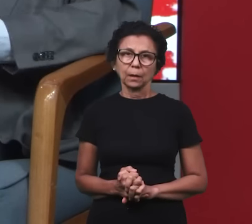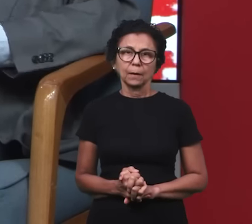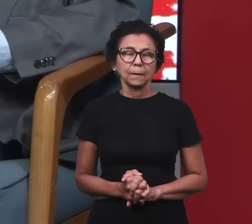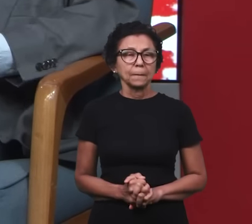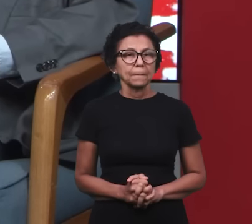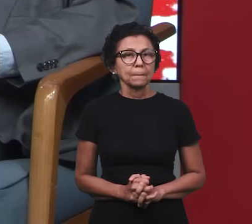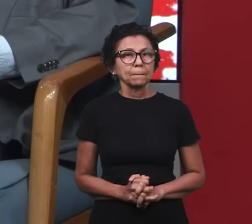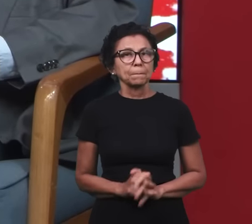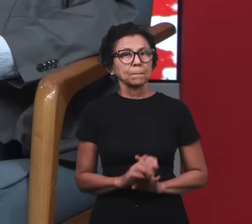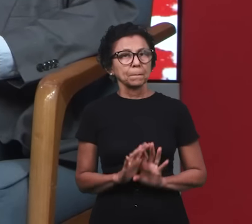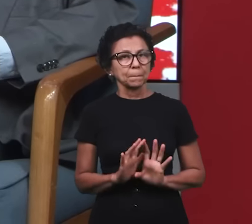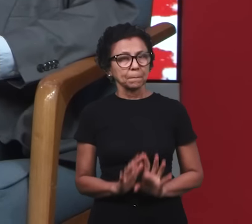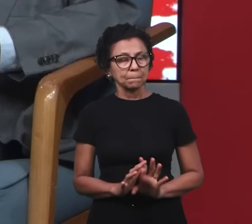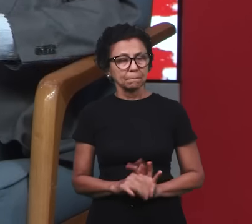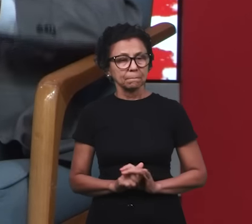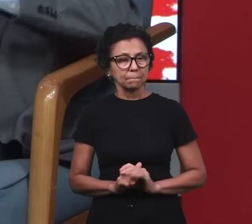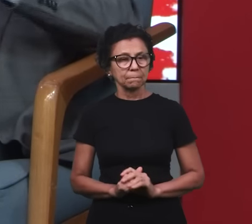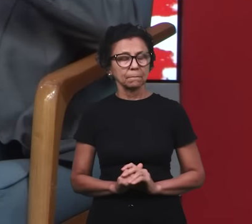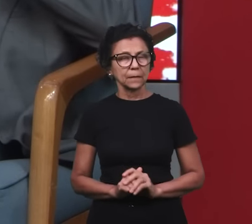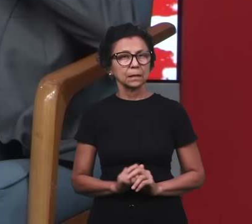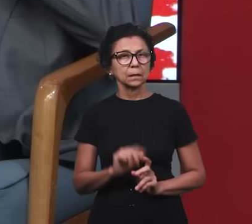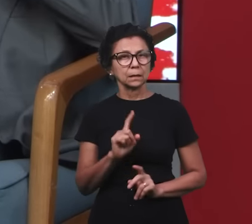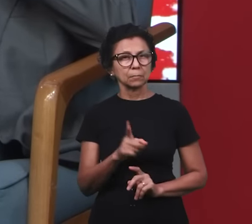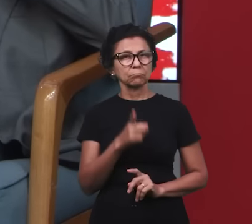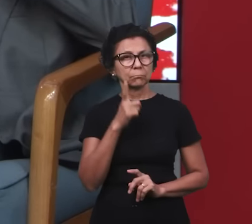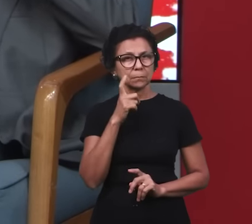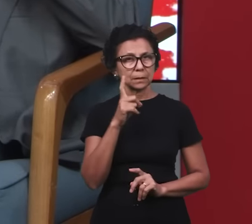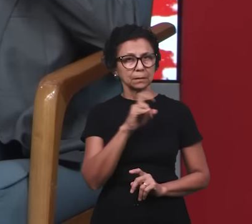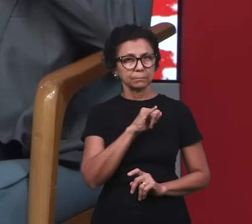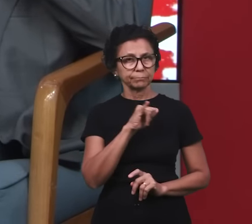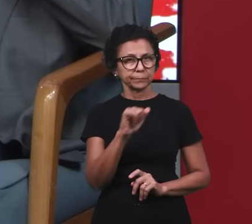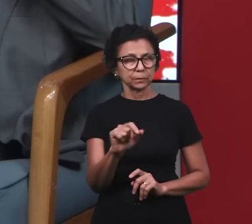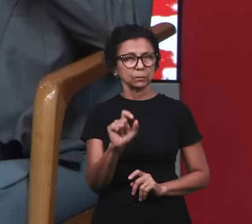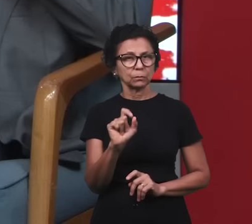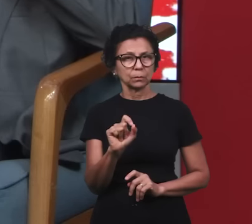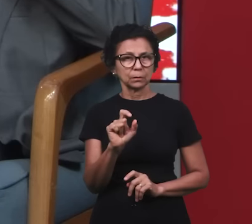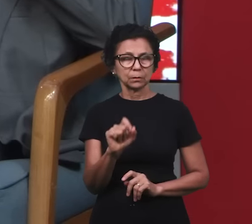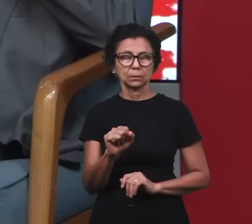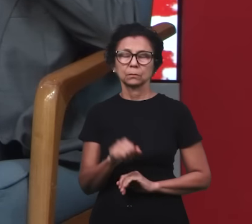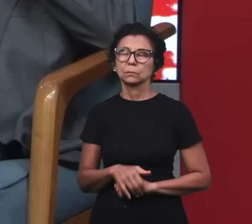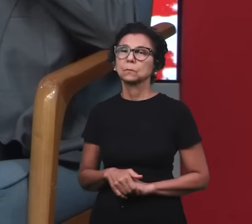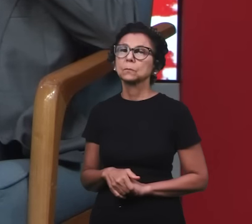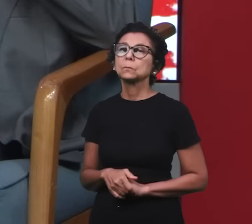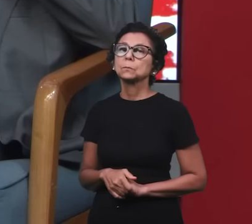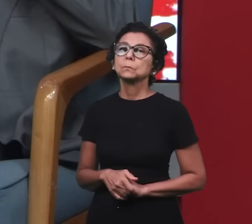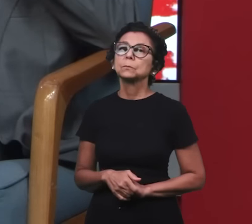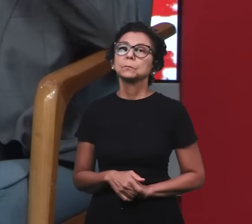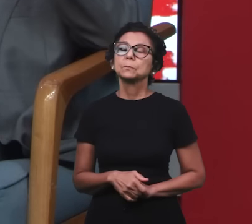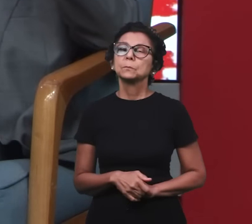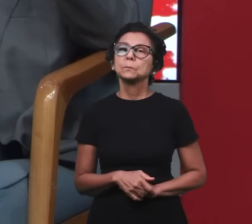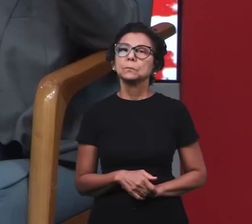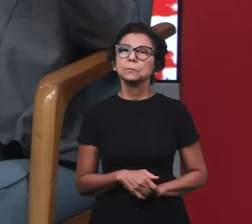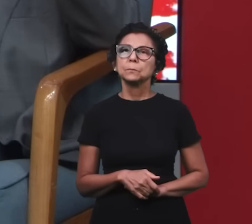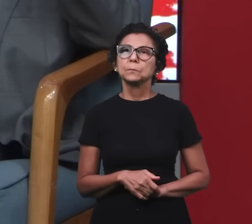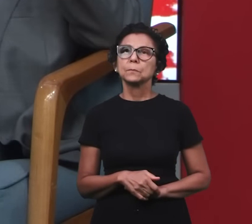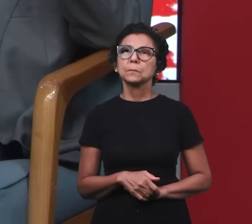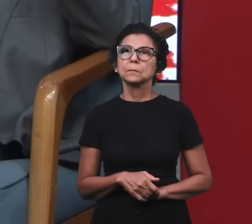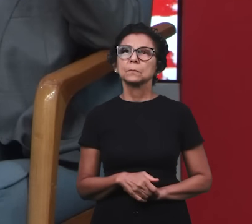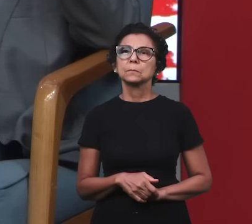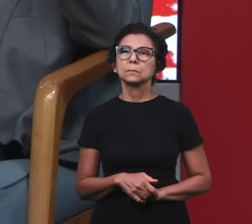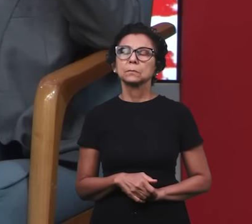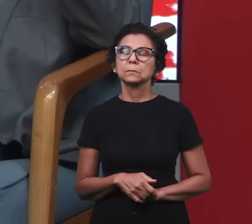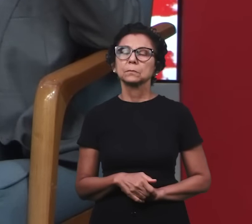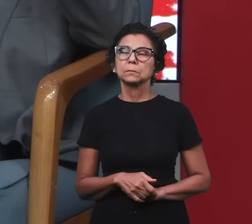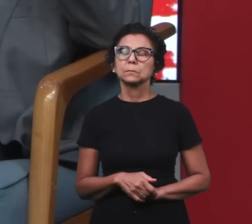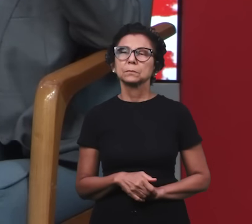Olha uma coisa que eu chamo a sua atenção para isso